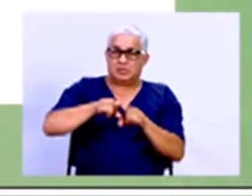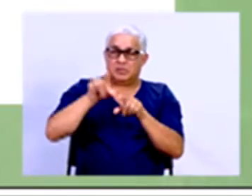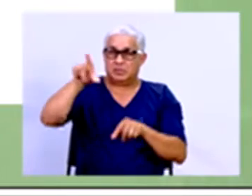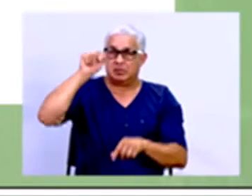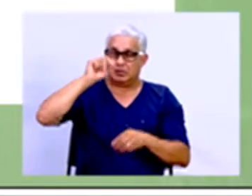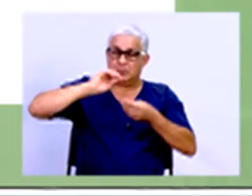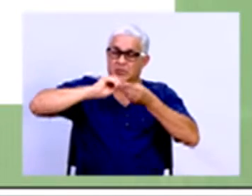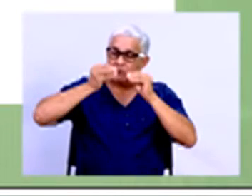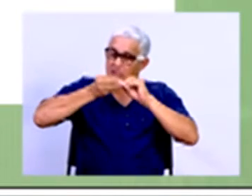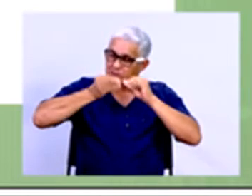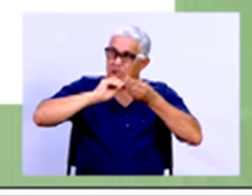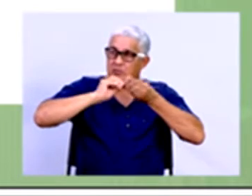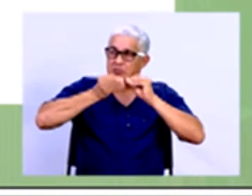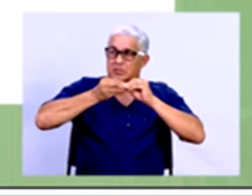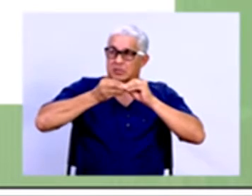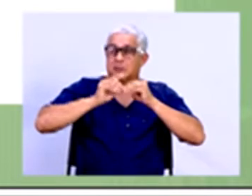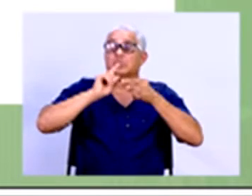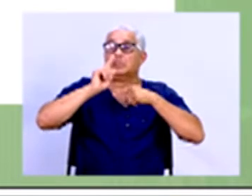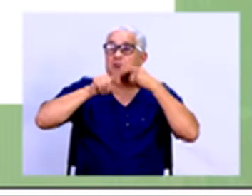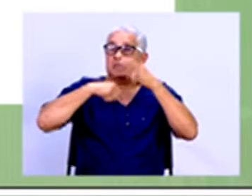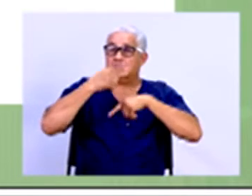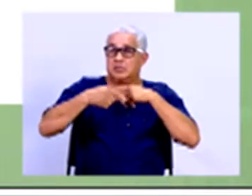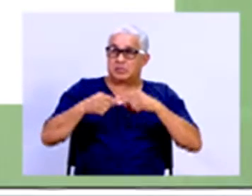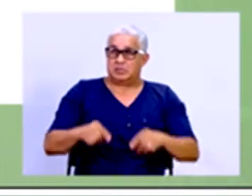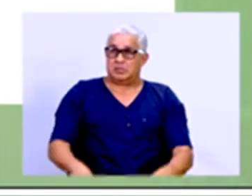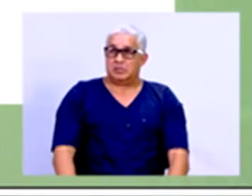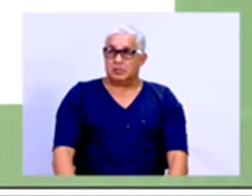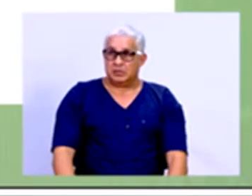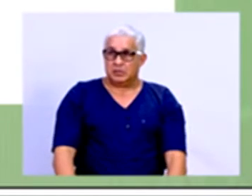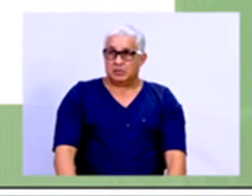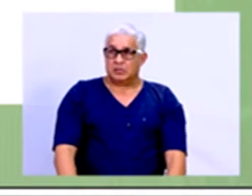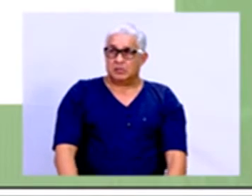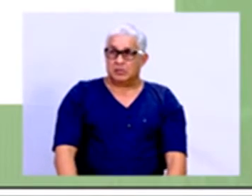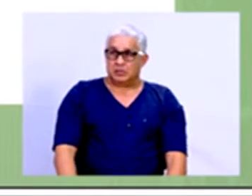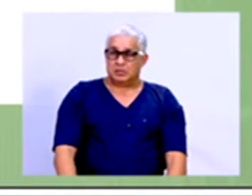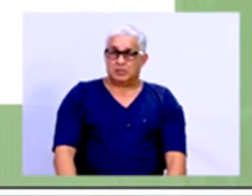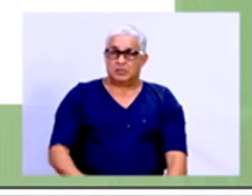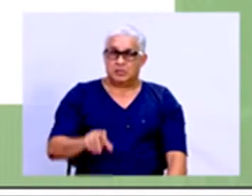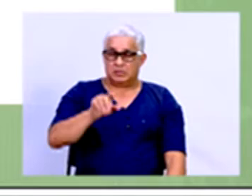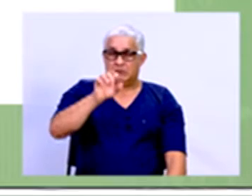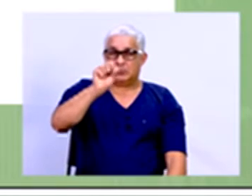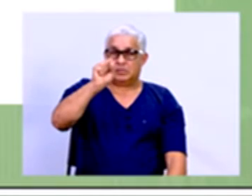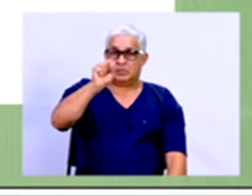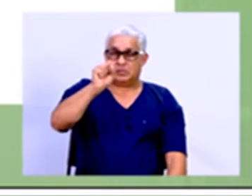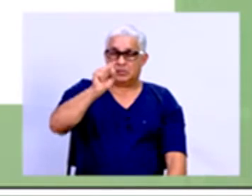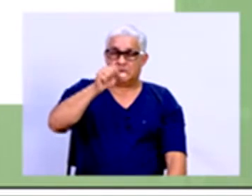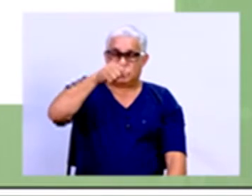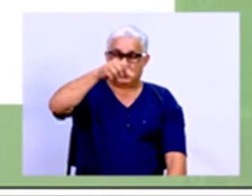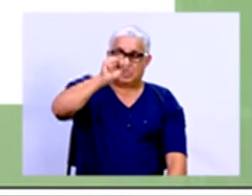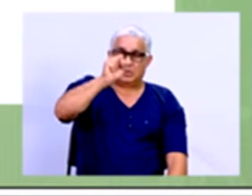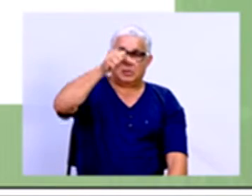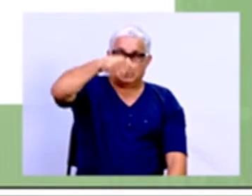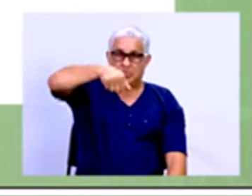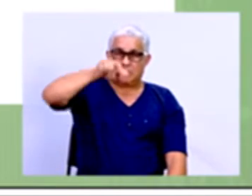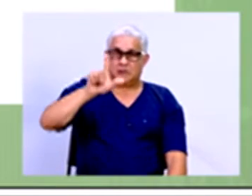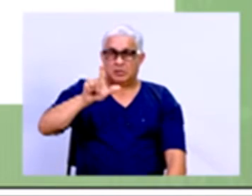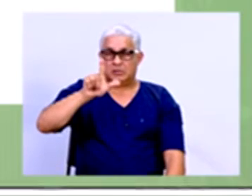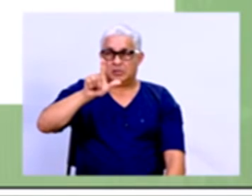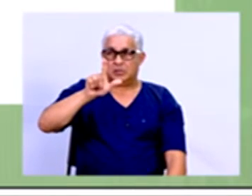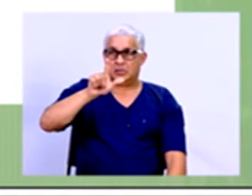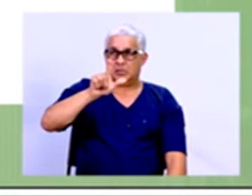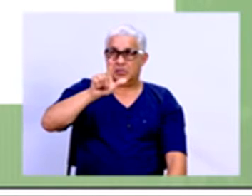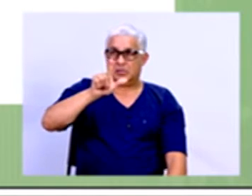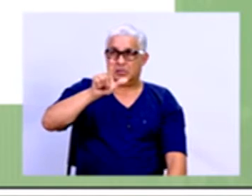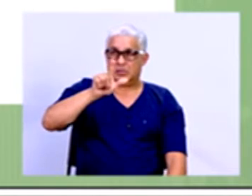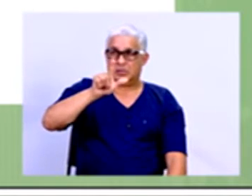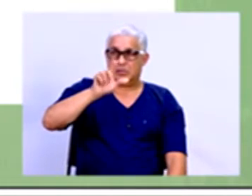do arquivo. Aí ele faz um comando SQL ANSI, padrão ANSI de select, e